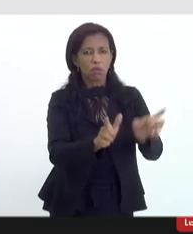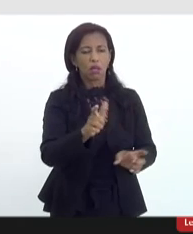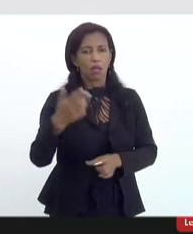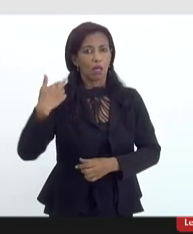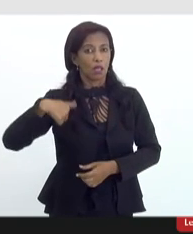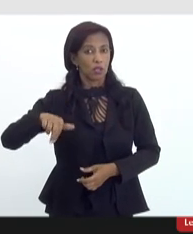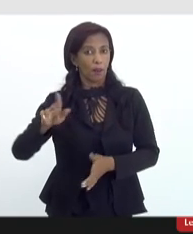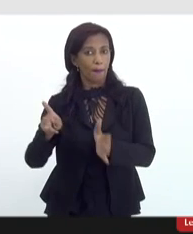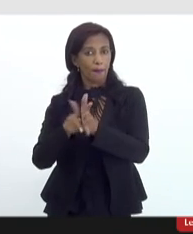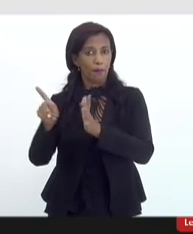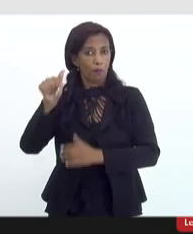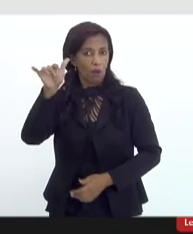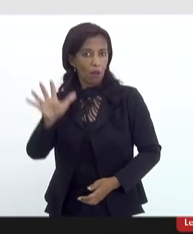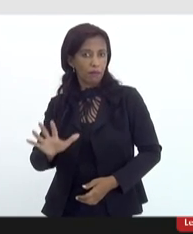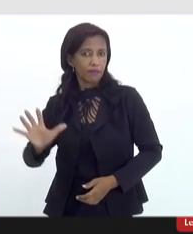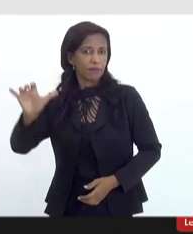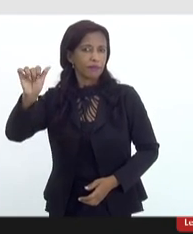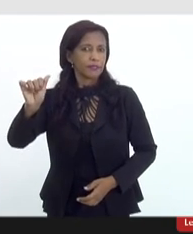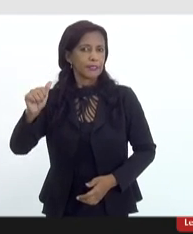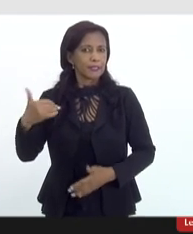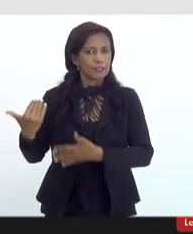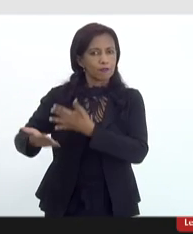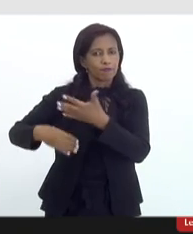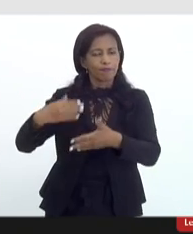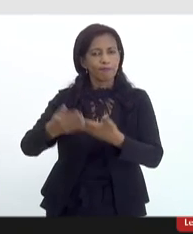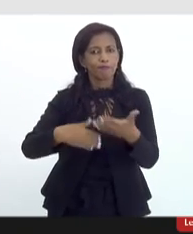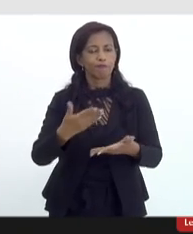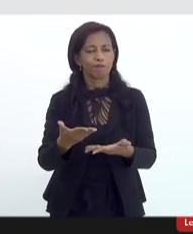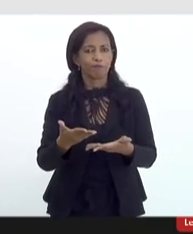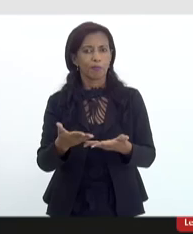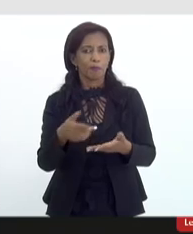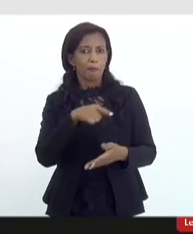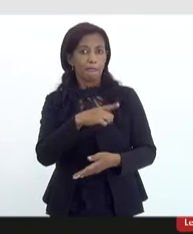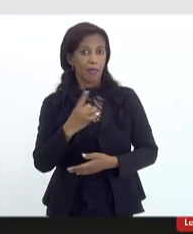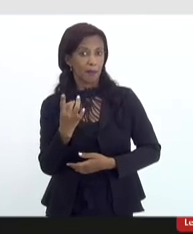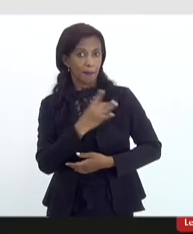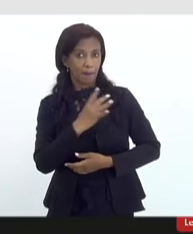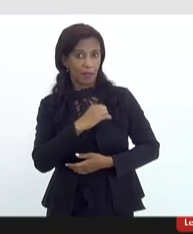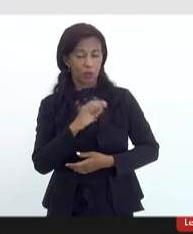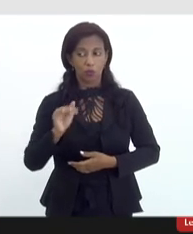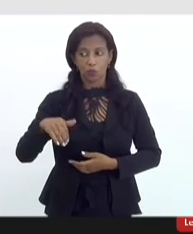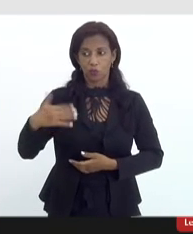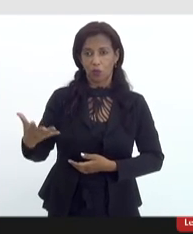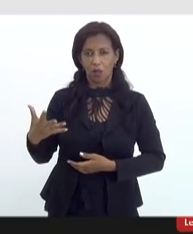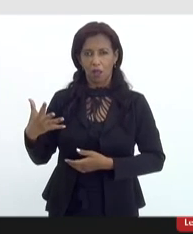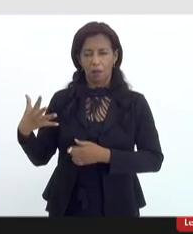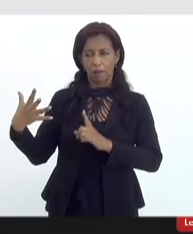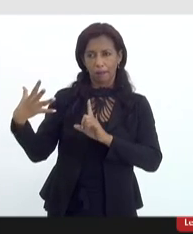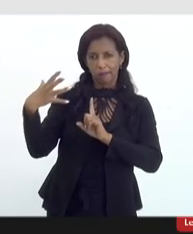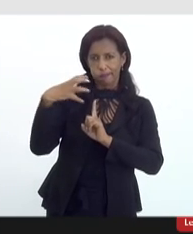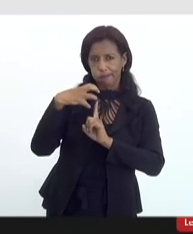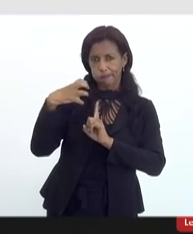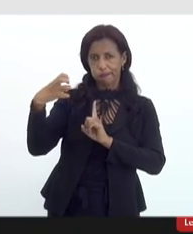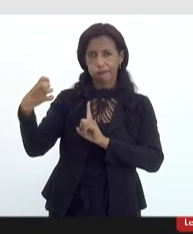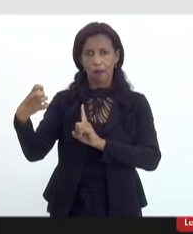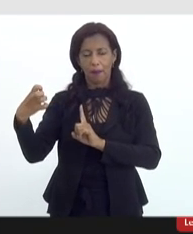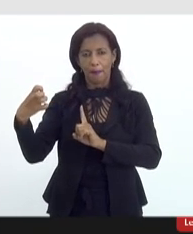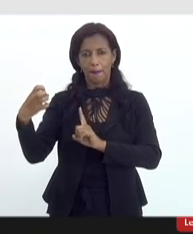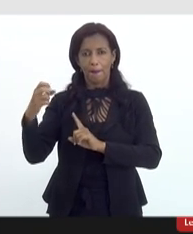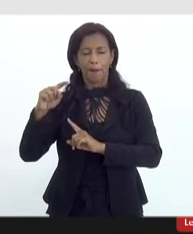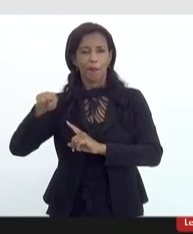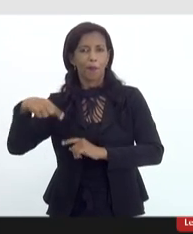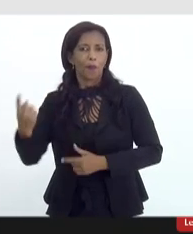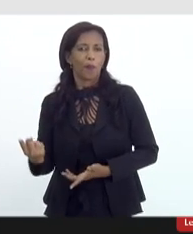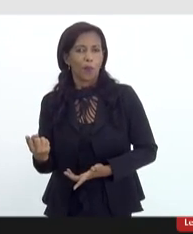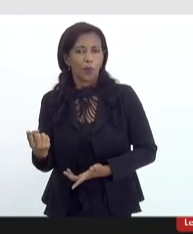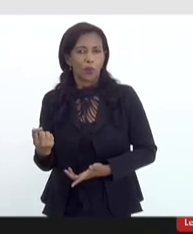de matriz afro-brasileira, elas envolvem isso, por um lado medo, por um lado atração, por outro repulsa, porque o lidar